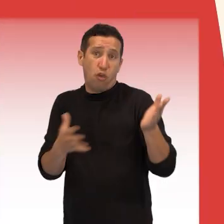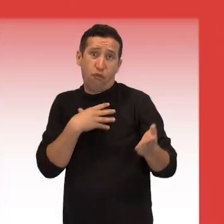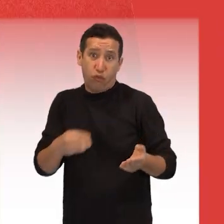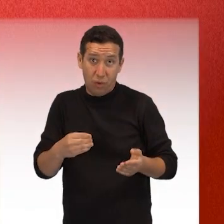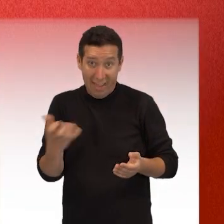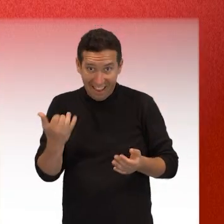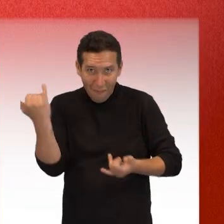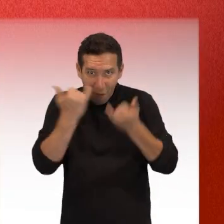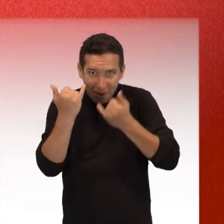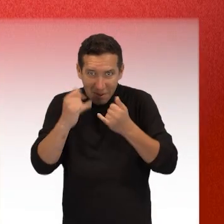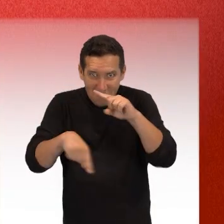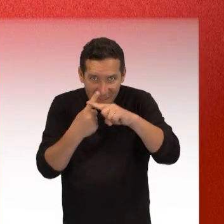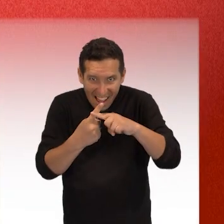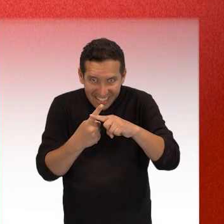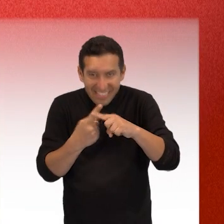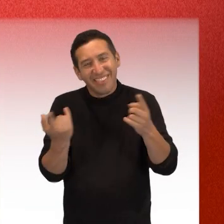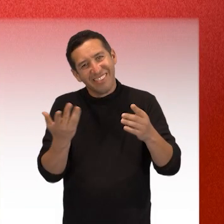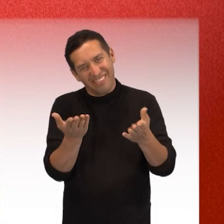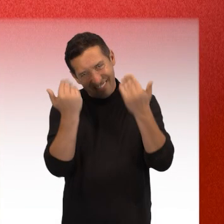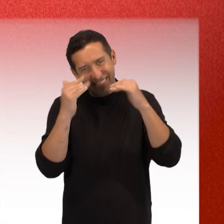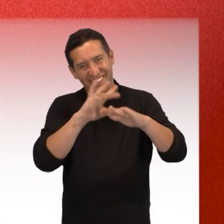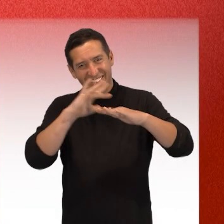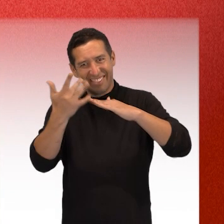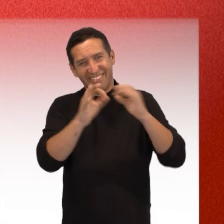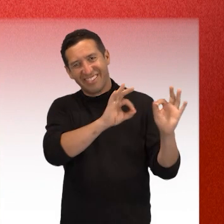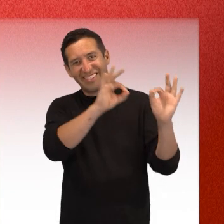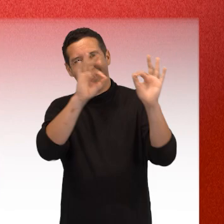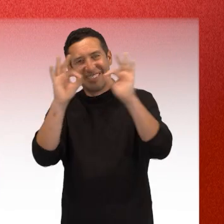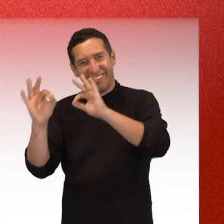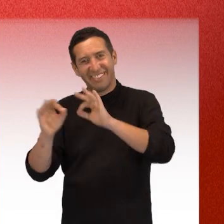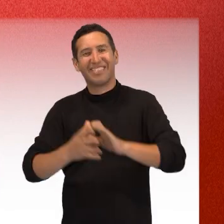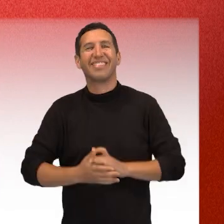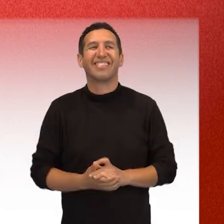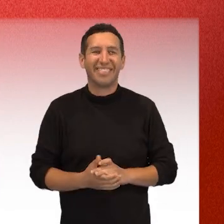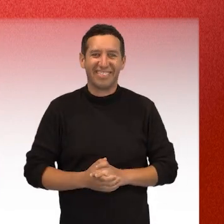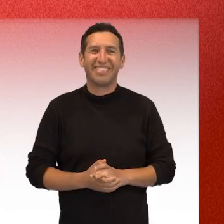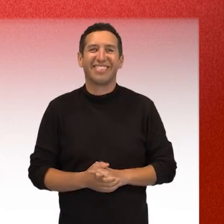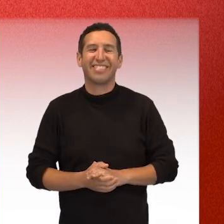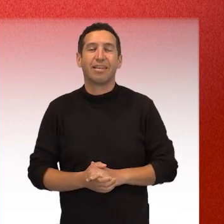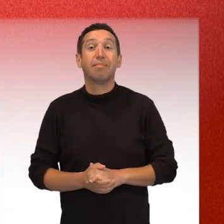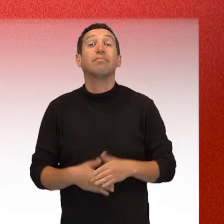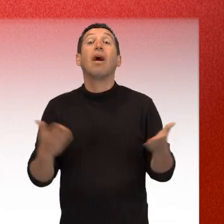perda. Quer mais informações como essa? Fique de olho nas nossas redes sociais.